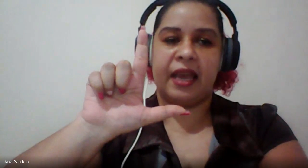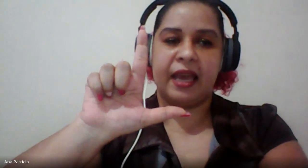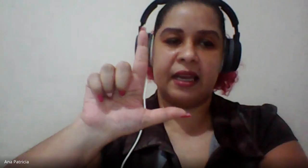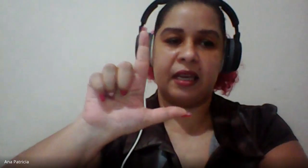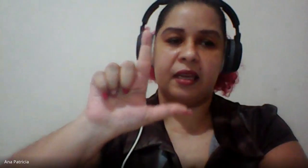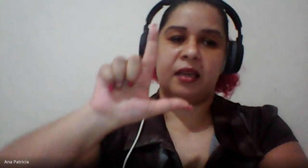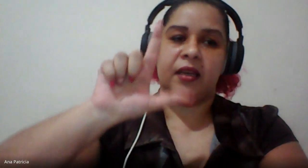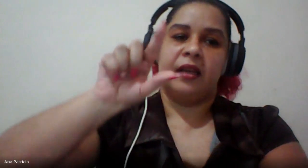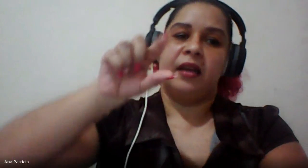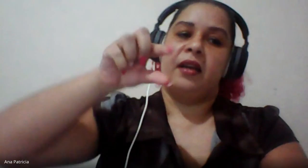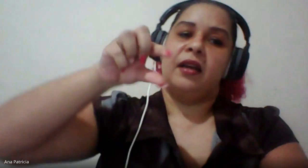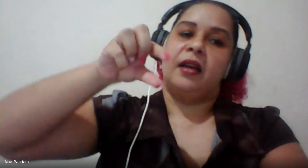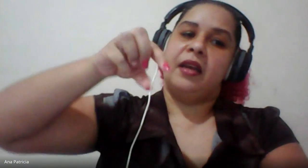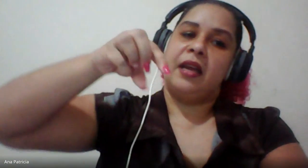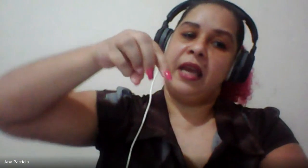Letra L,